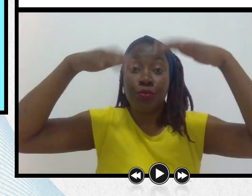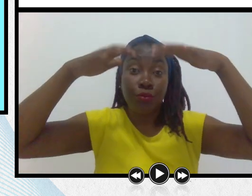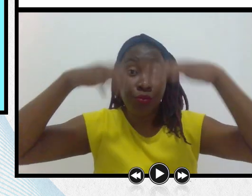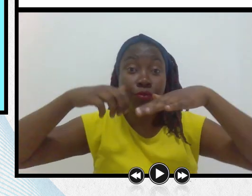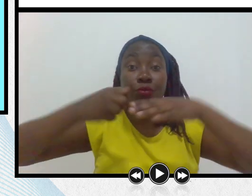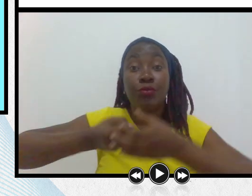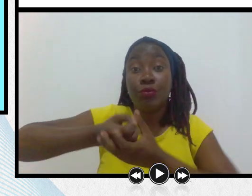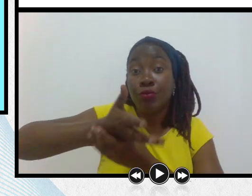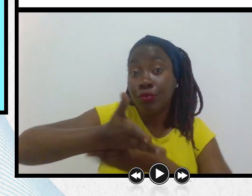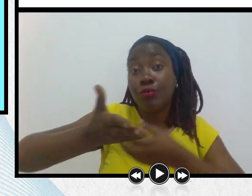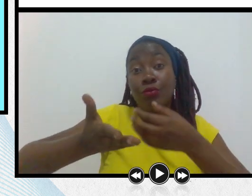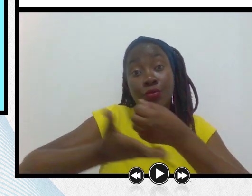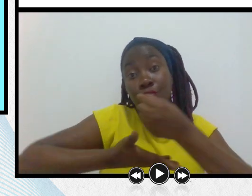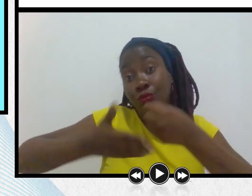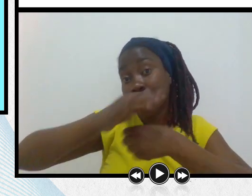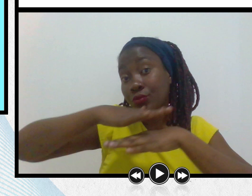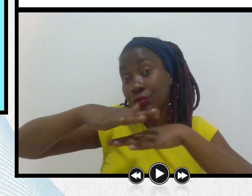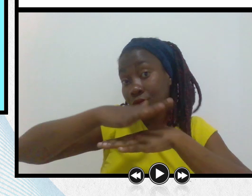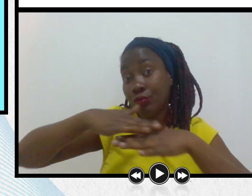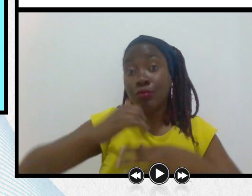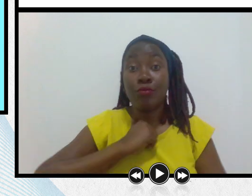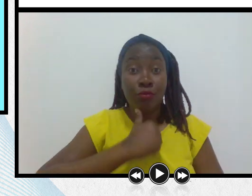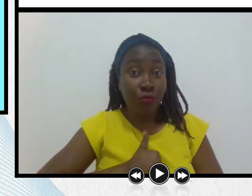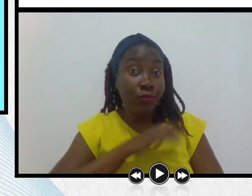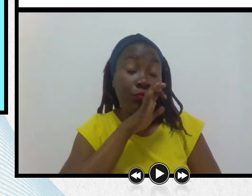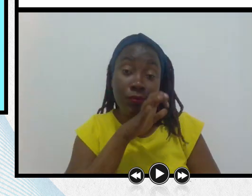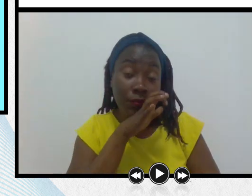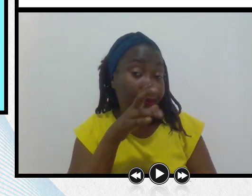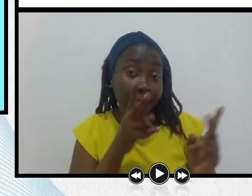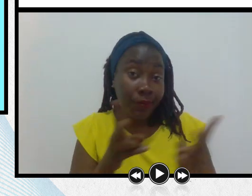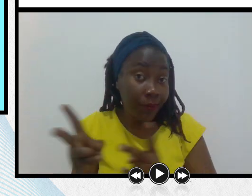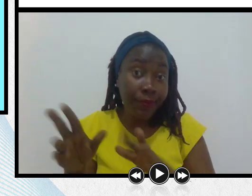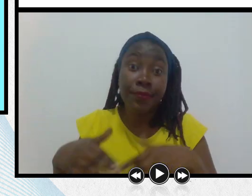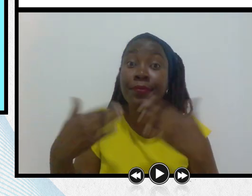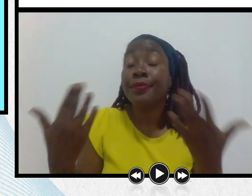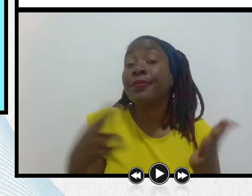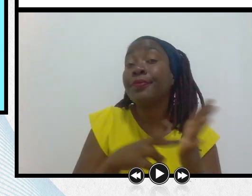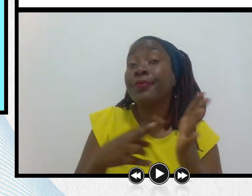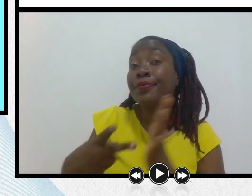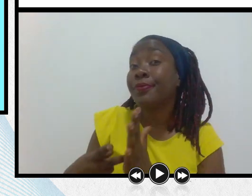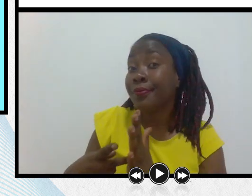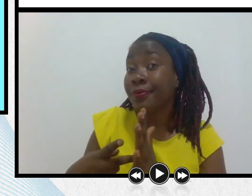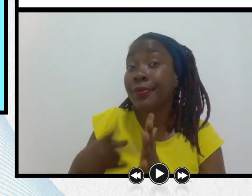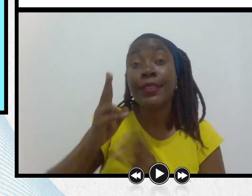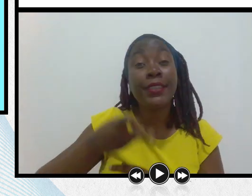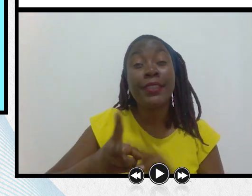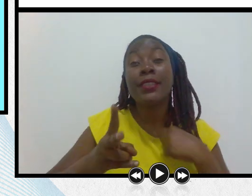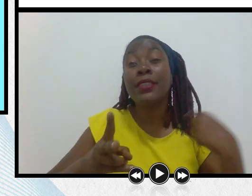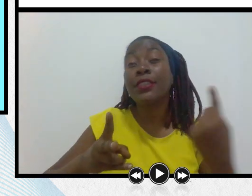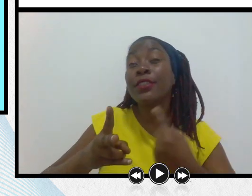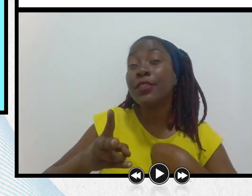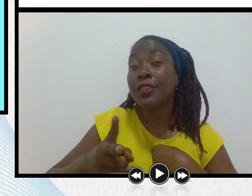né, de escoamento superficial, de fezes de animais e assim por diante. Então, quer dizer, tem que ser, sempre que a